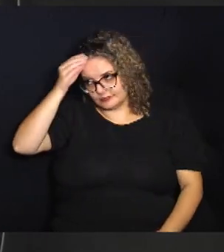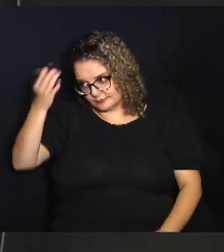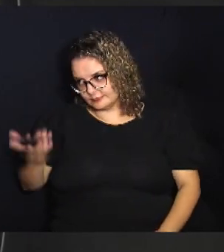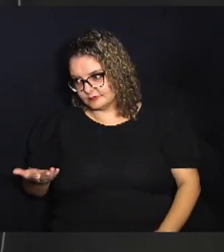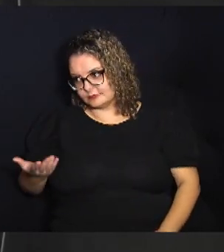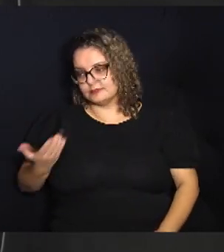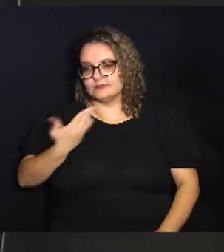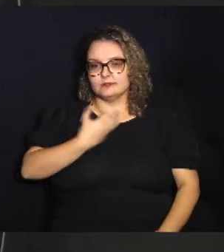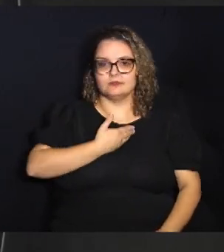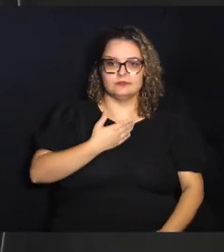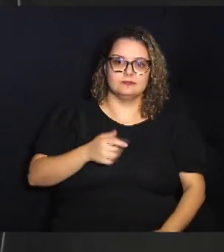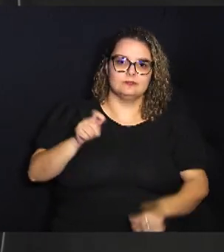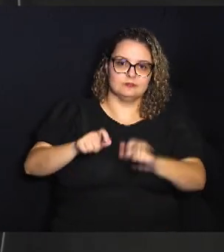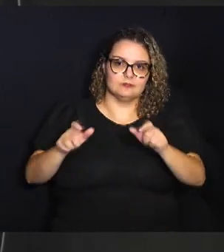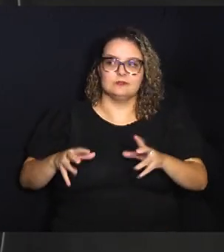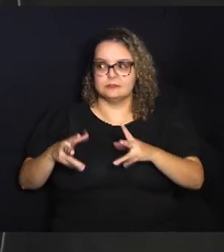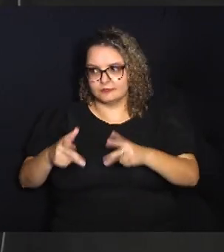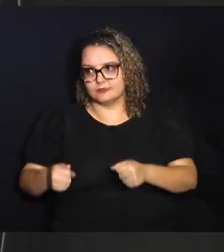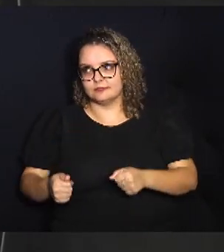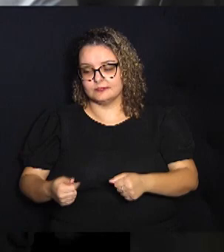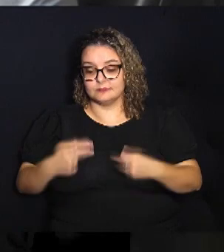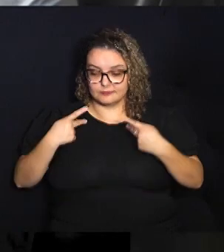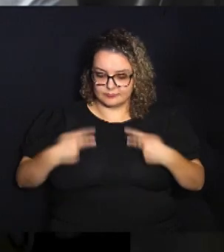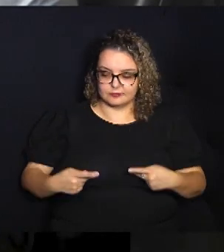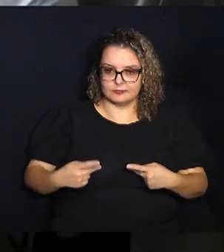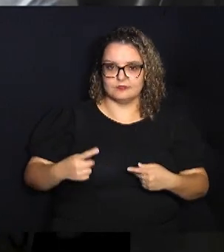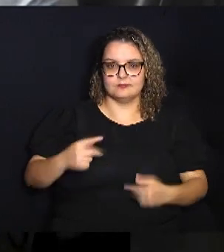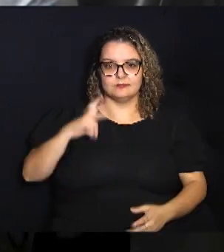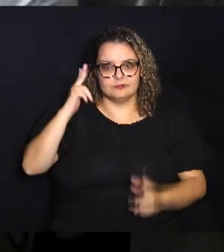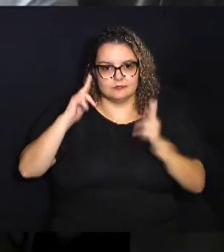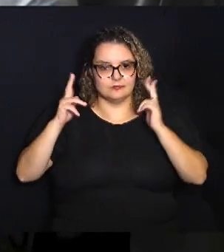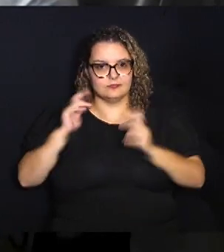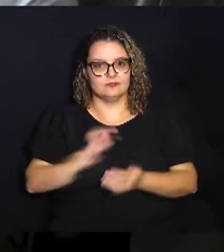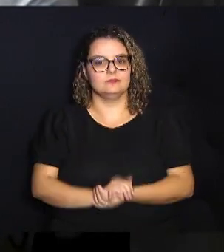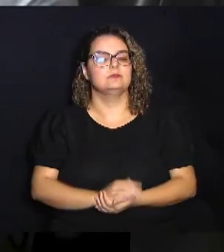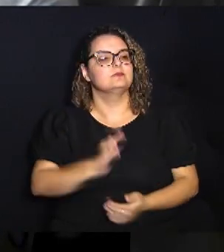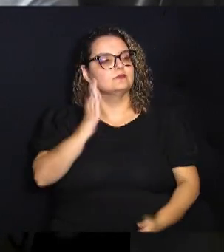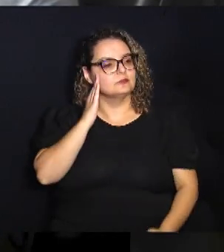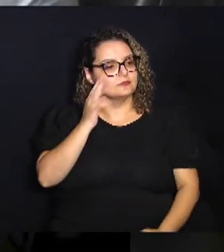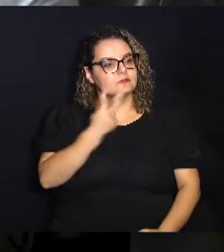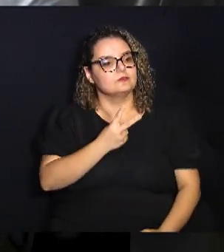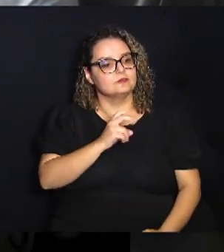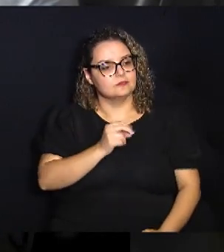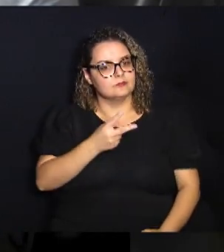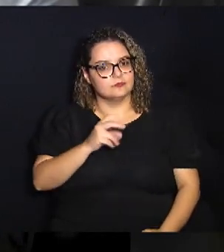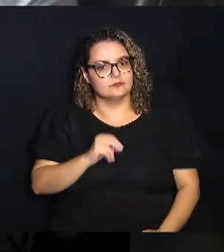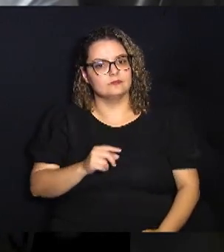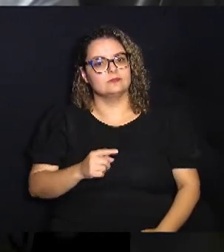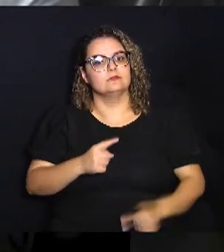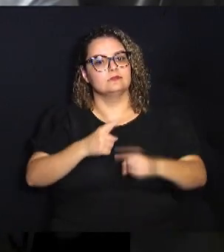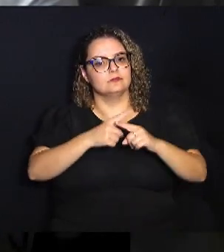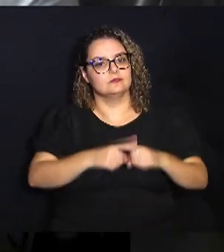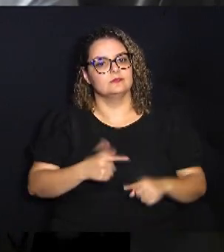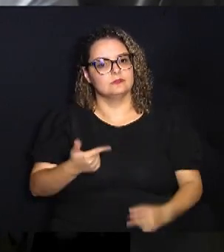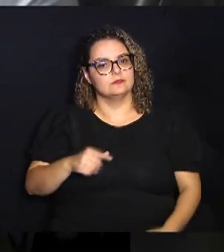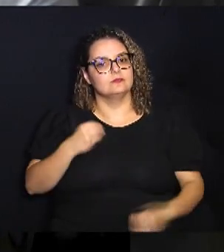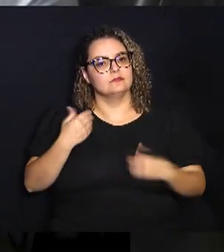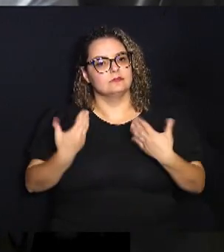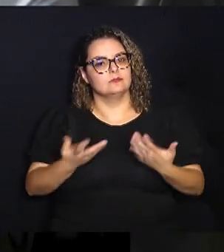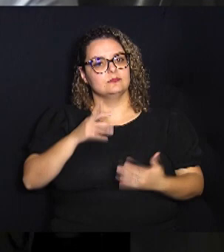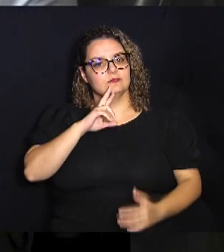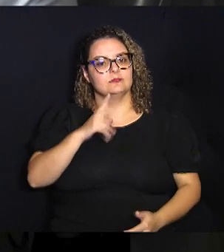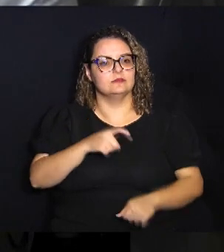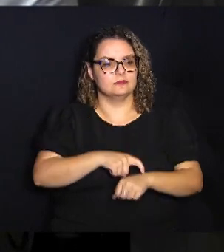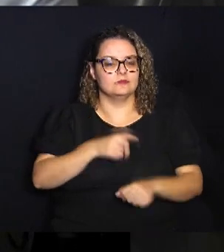Cabelo. Entendi. Aí nós temos a eleição de 2020 e o senhor concorre novamente. Qual foi o resultado naquele